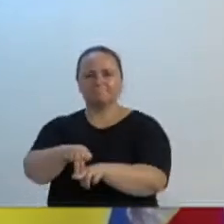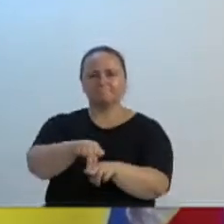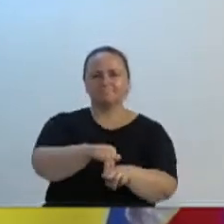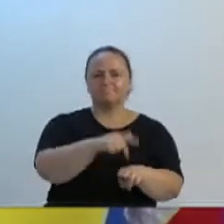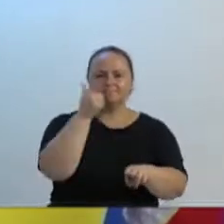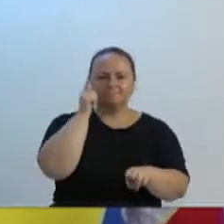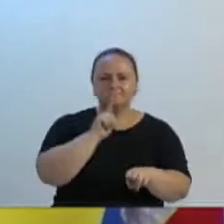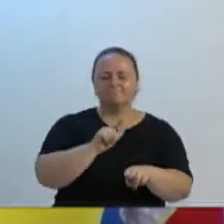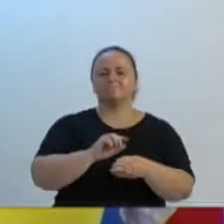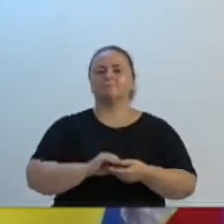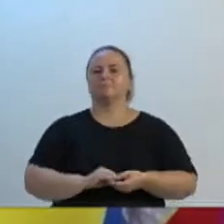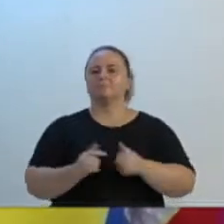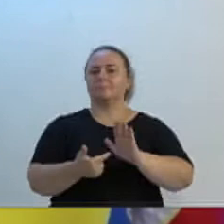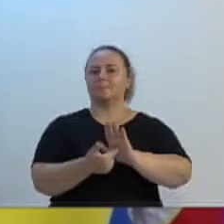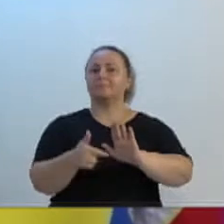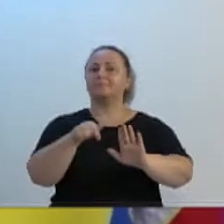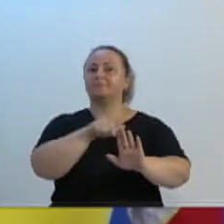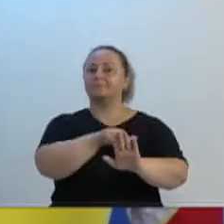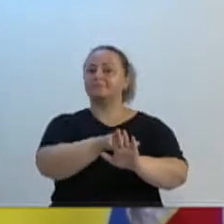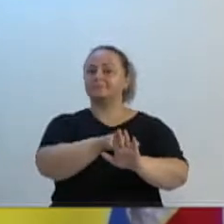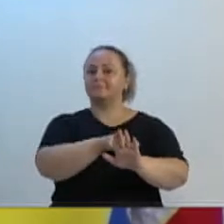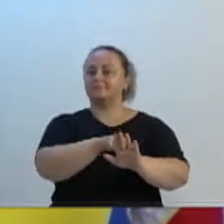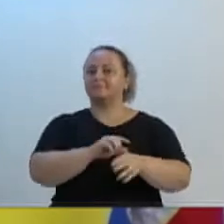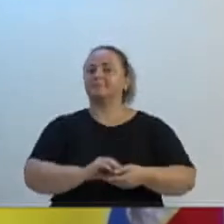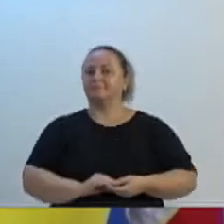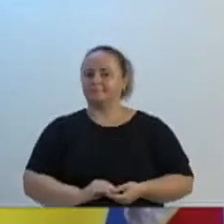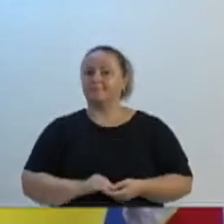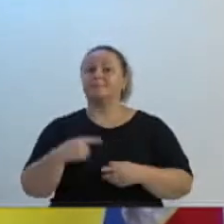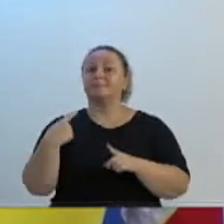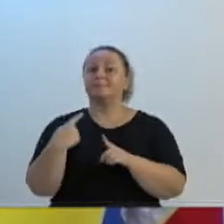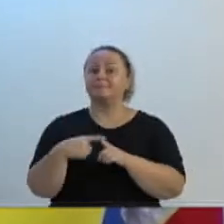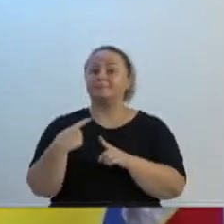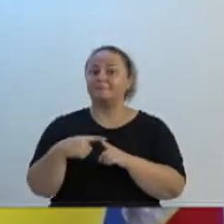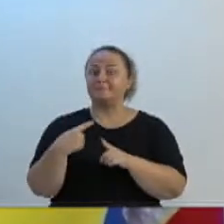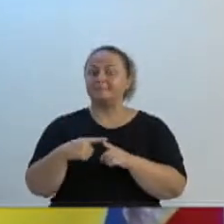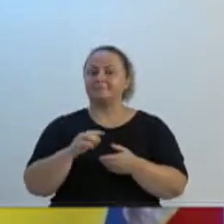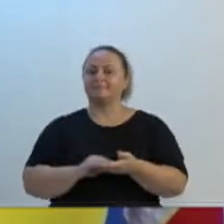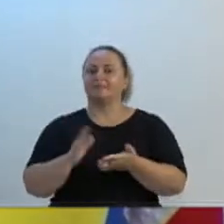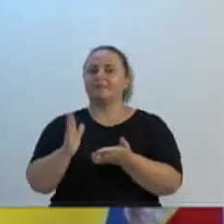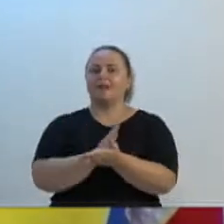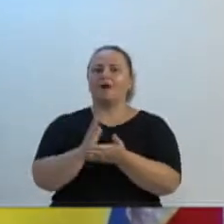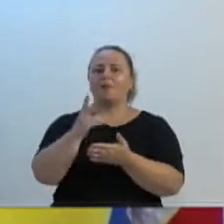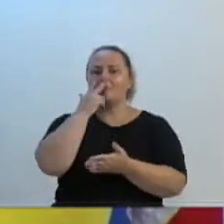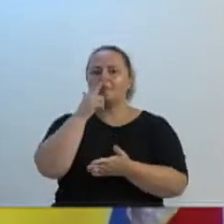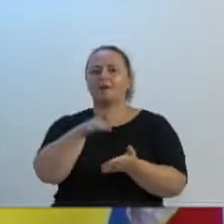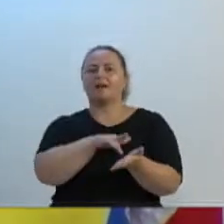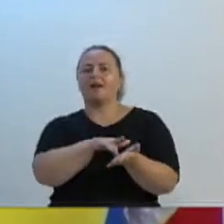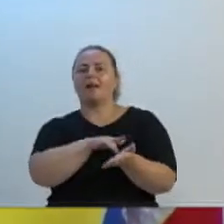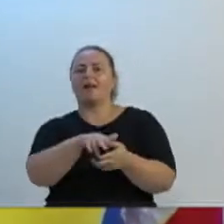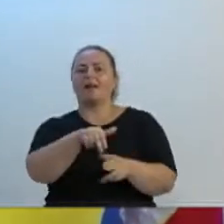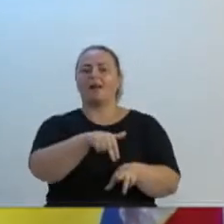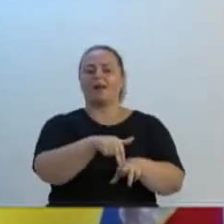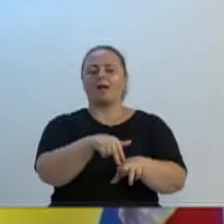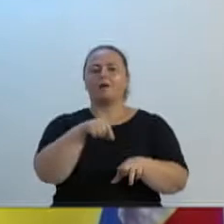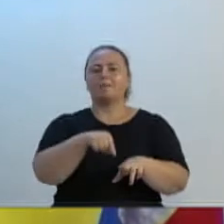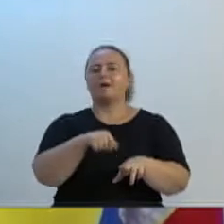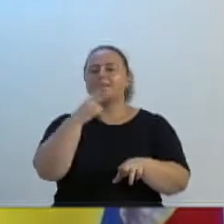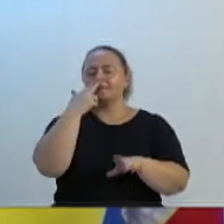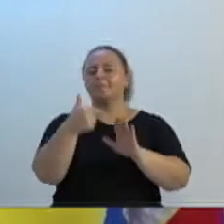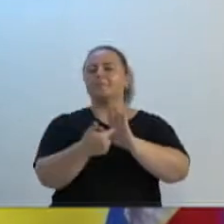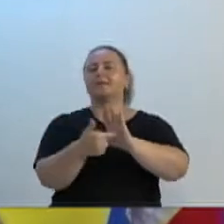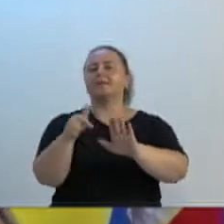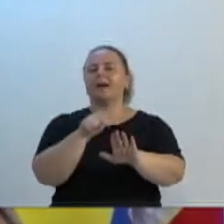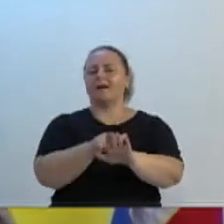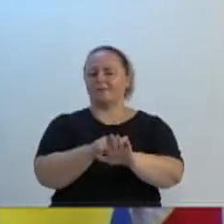tem muita gente já comprando pranchei sendo surfista ontem estive lá na com o diretor de manutenção brincando e aí